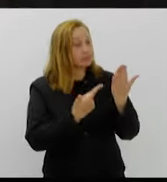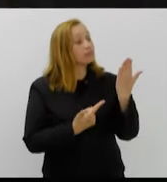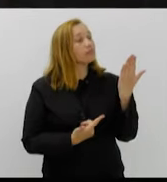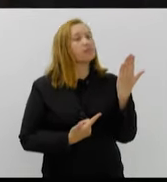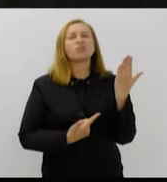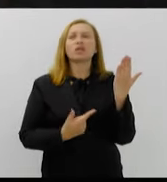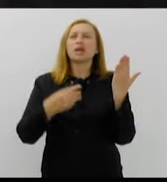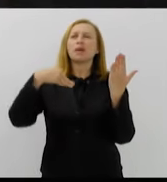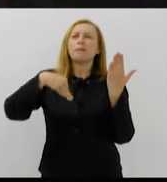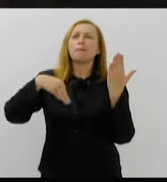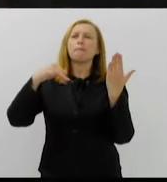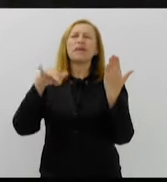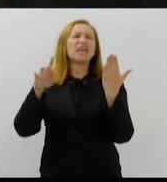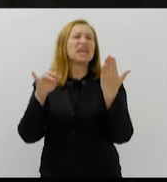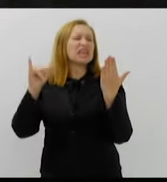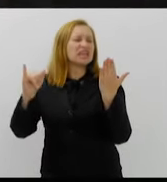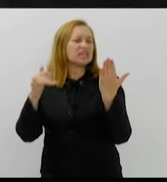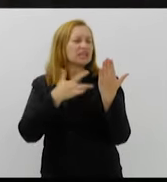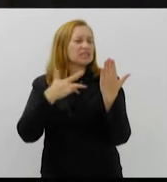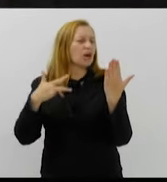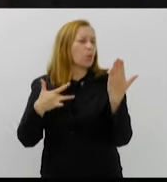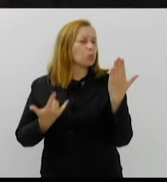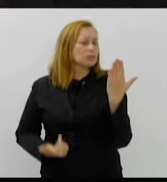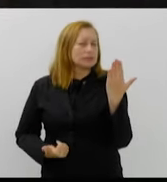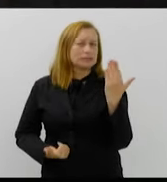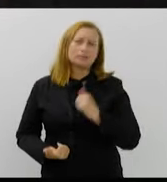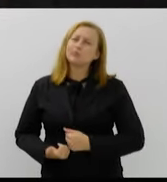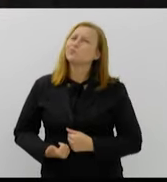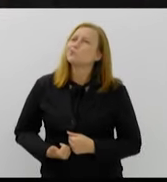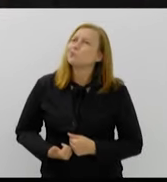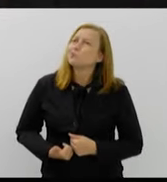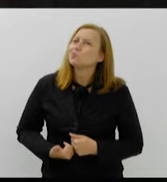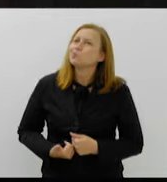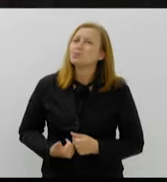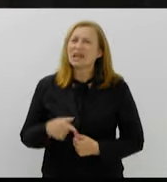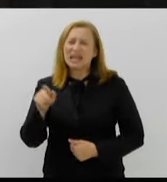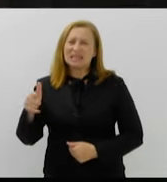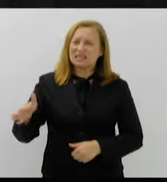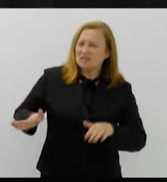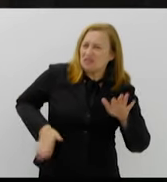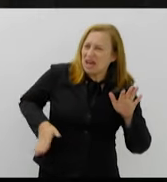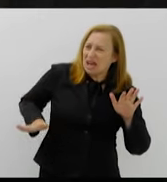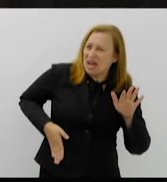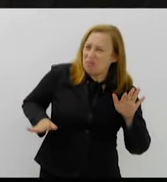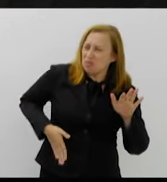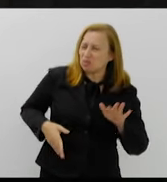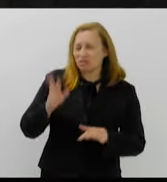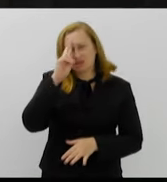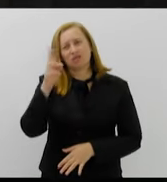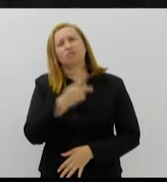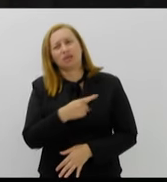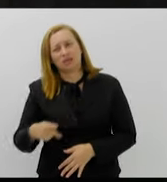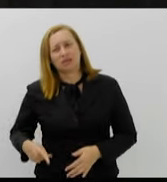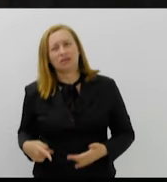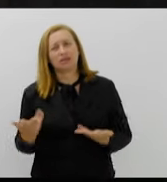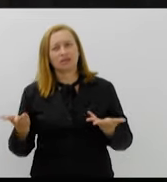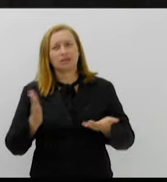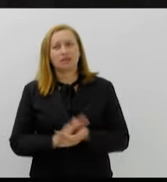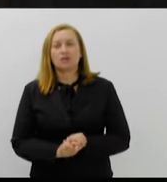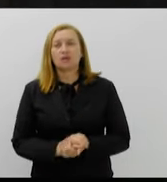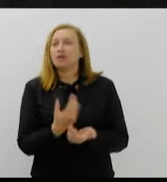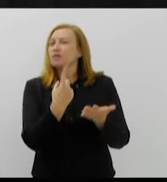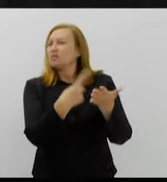o seu mirim da Saúde esse vagabundo Presidente marcou